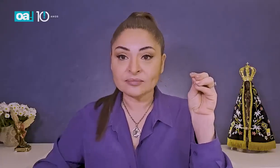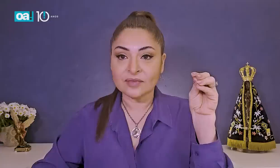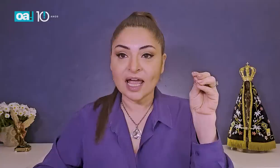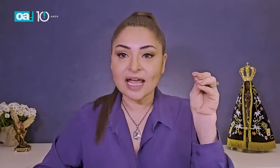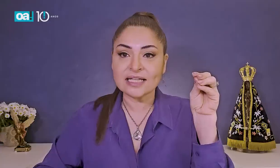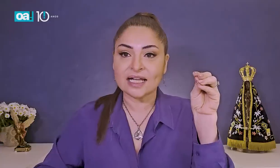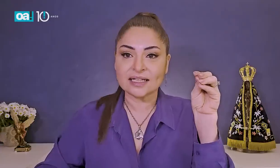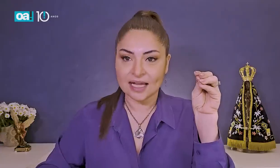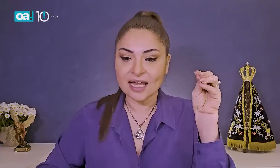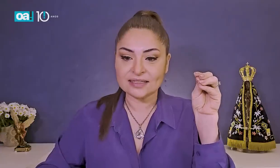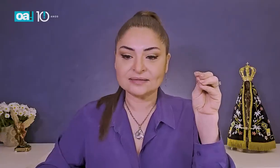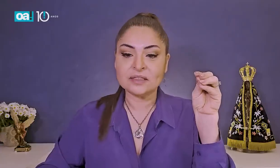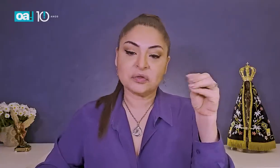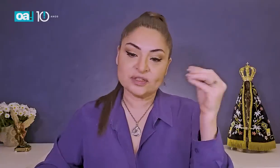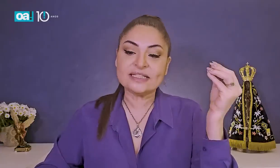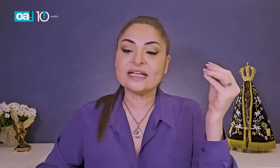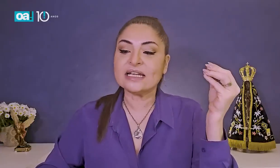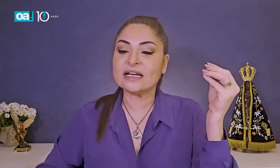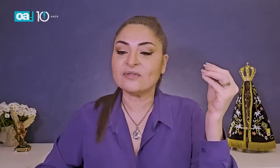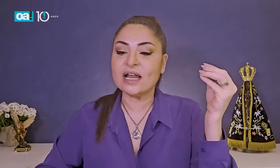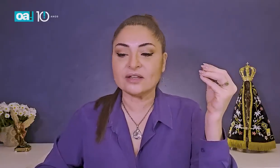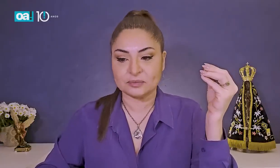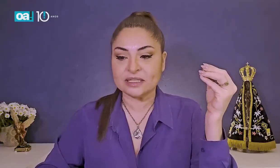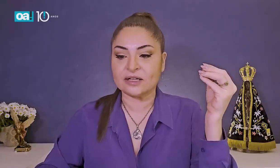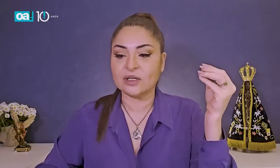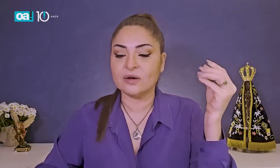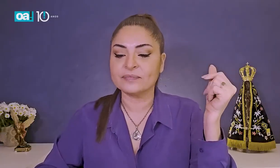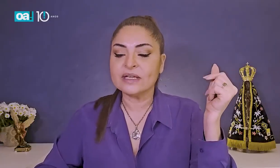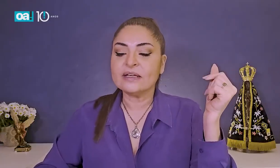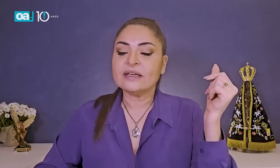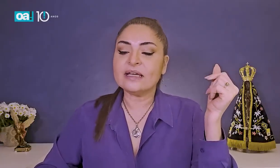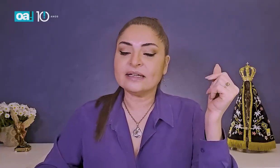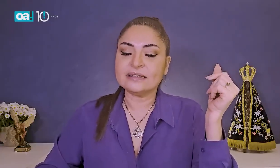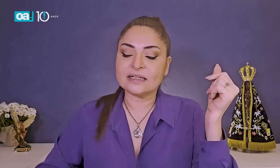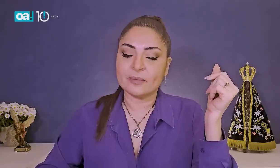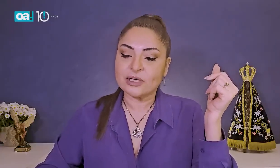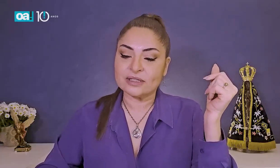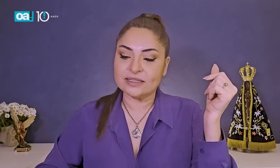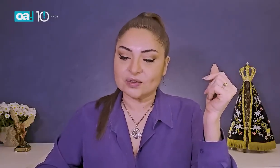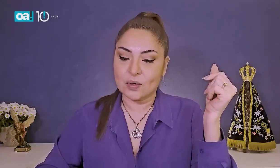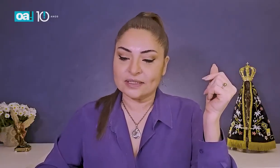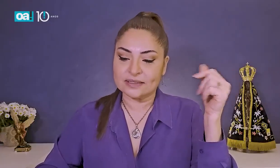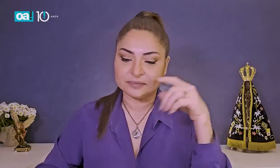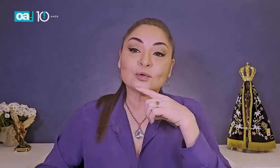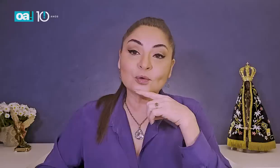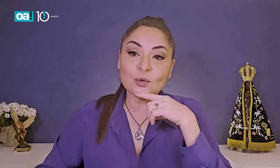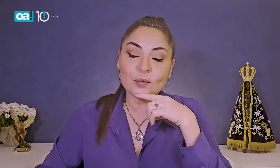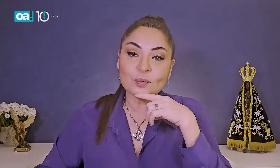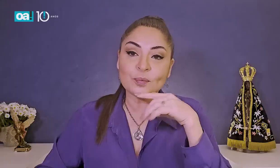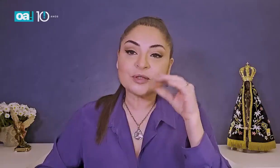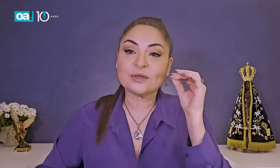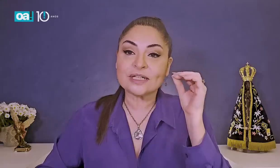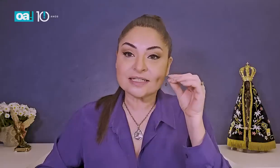É essa a ideia, é essa. Não sei se ele queria revelar isso, mas ele revelou. E aí tem aqui uma parte deliciosa